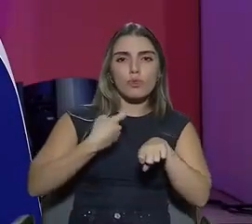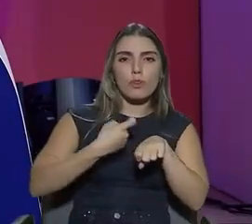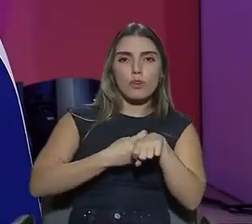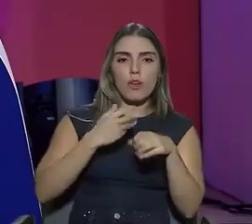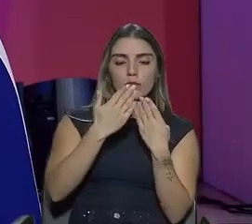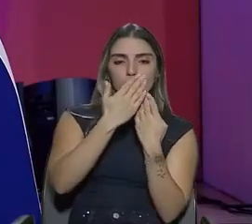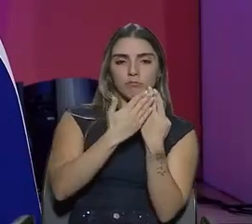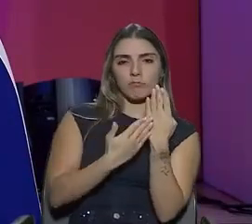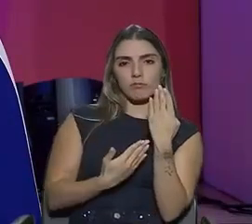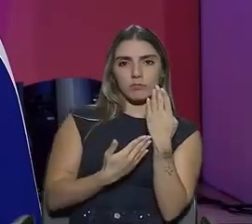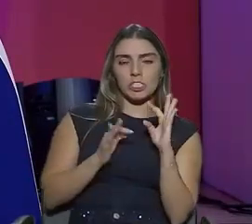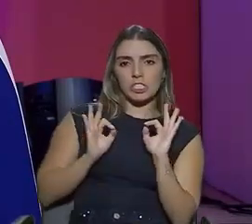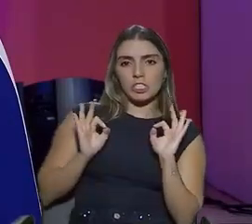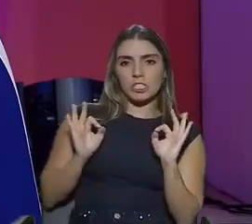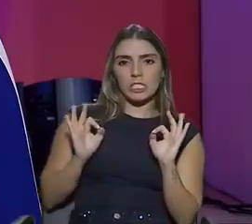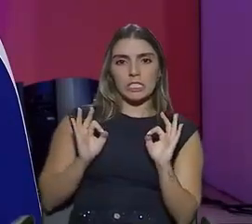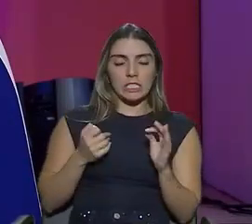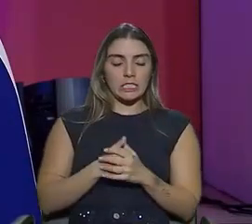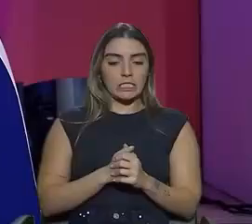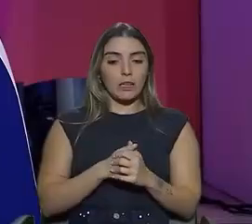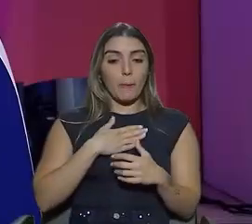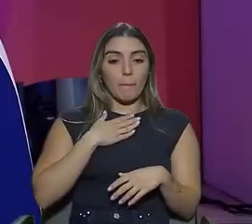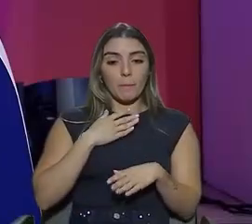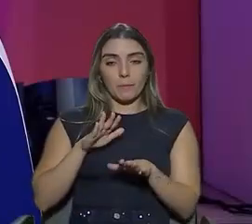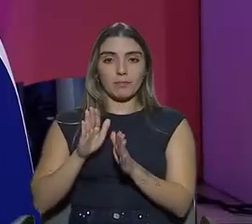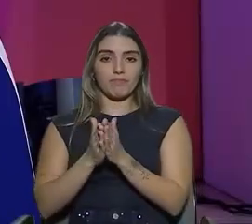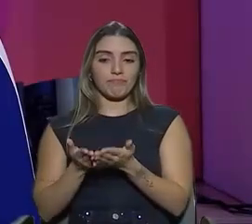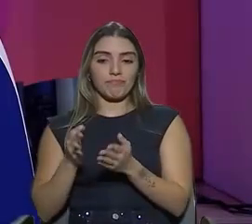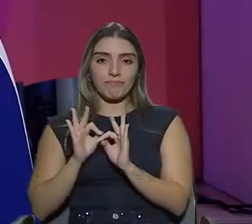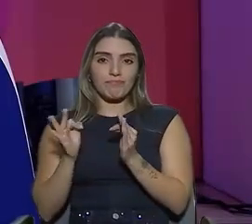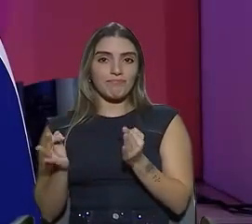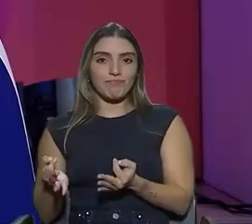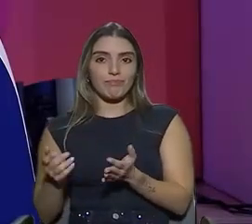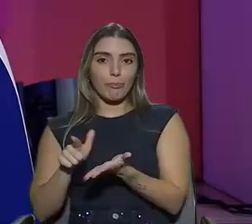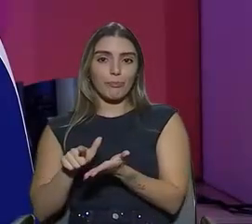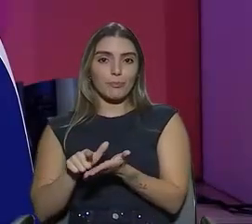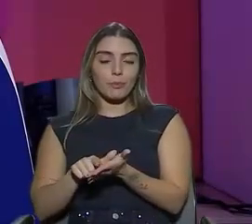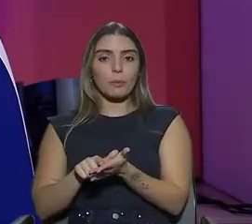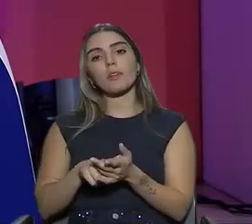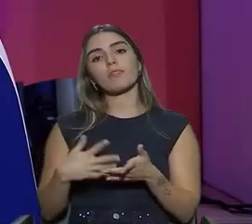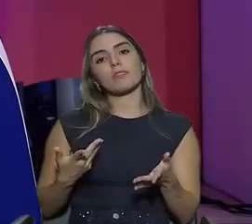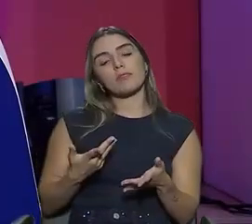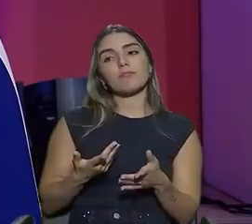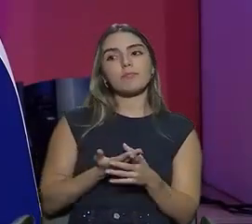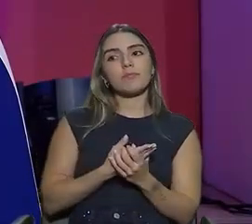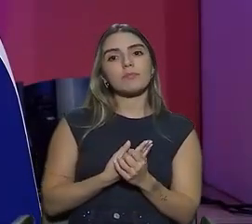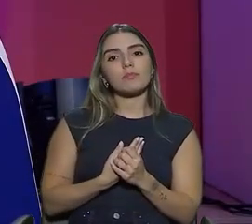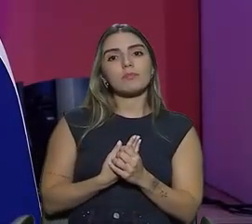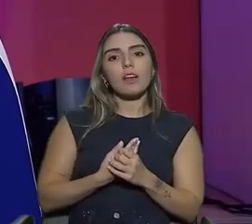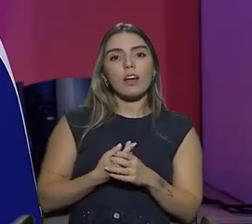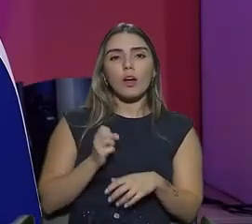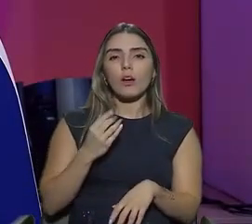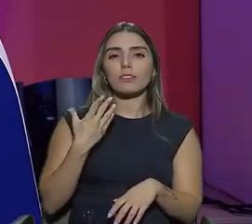não dava muita ousadia, como a gente fala na Bahia, né? Só que aconteceu uma coisa muito curiosa nessa caminhada, que aí